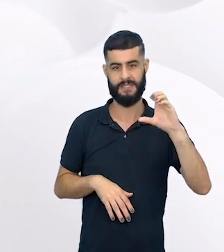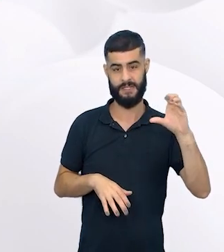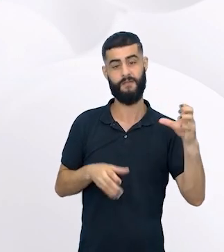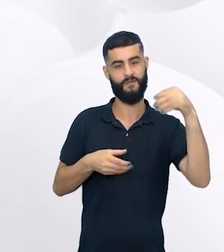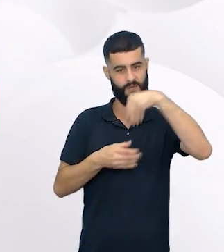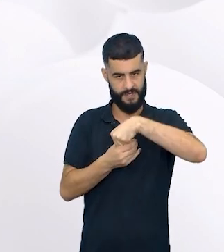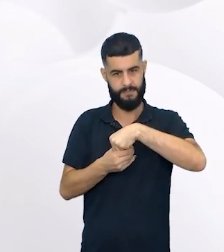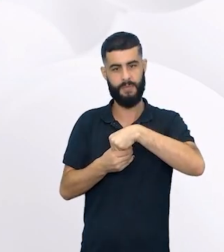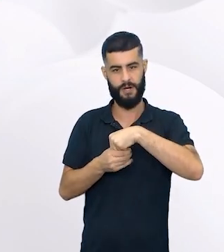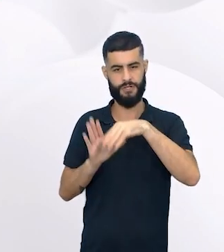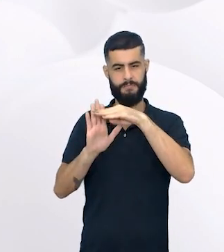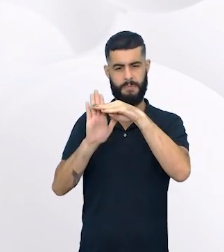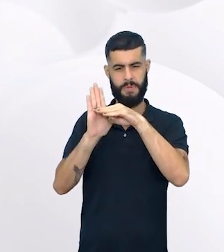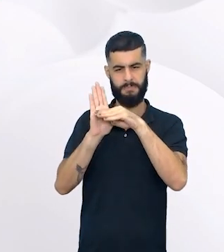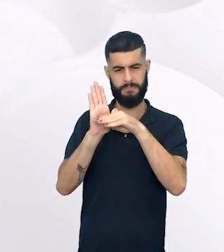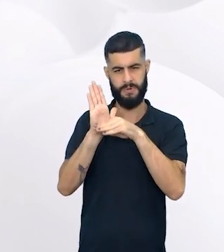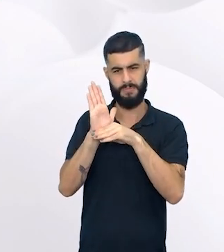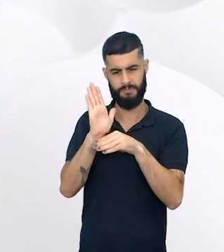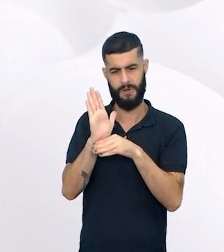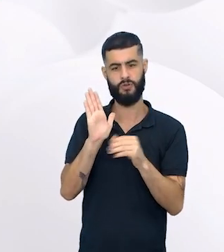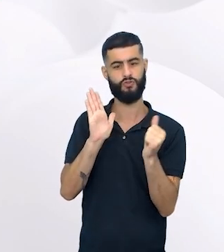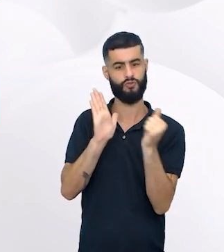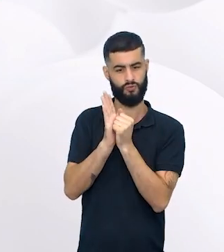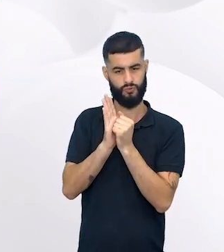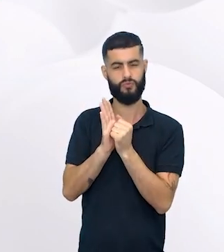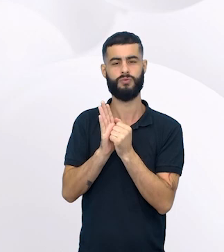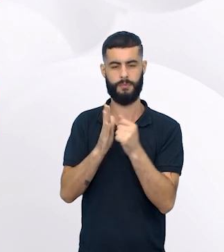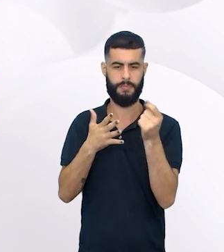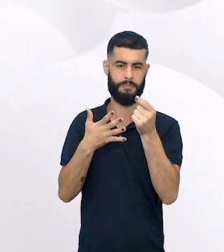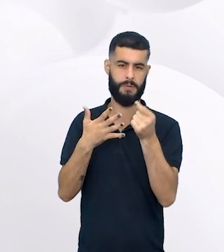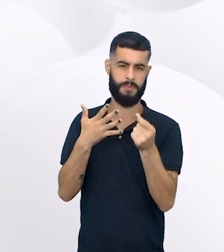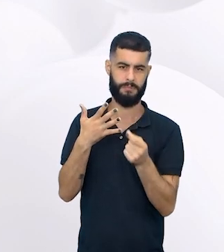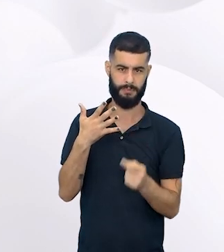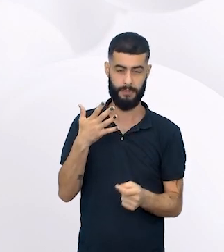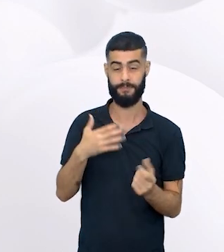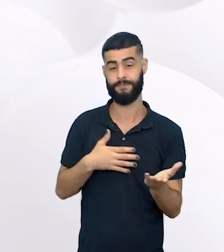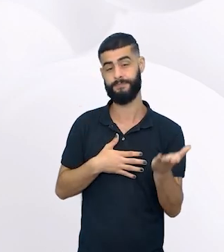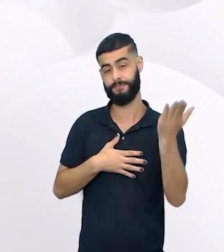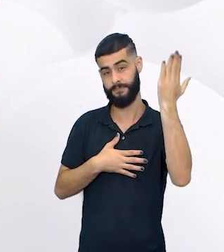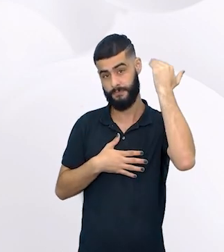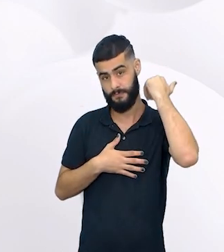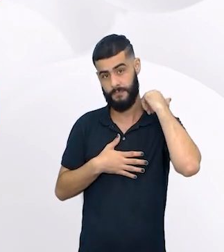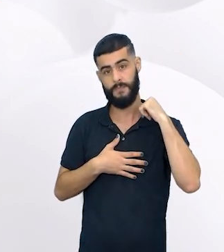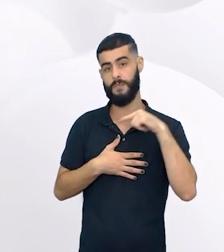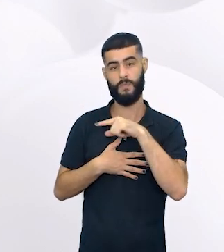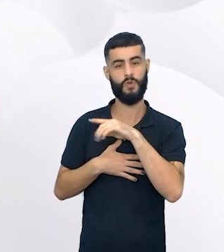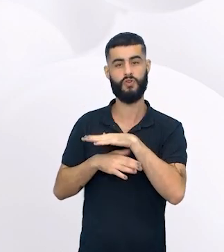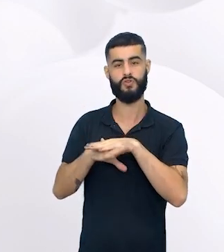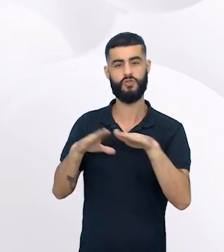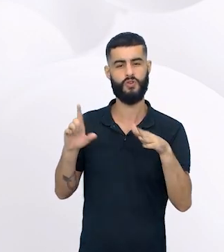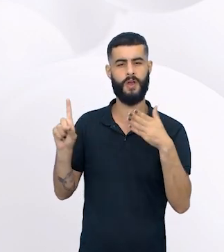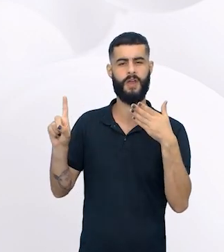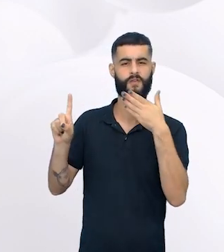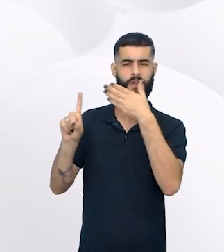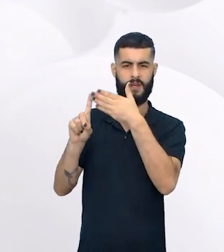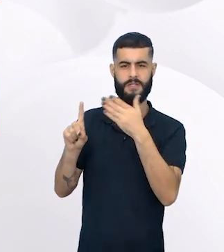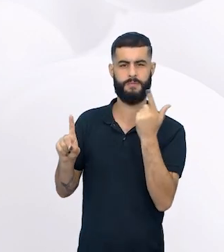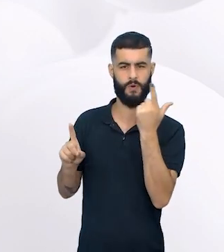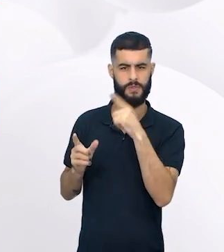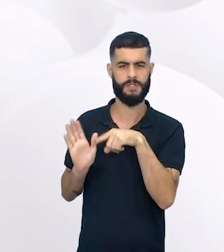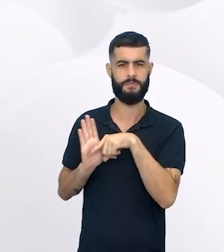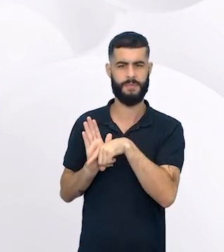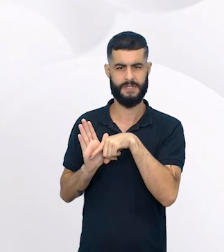mais integrado aos componentes. Então, aquilo que era apenas uma referência, uma forma de pesquisar e entender